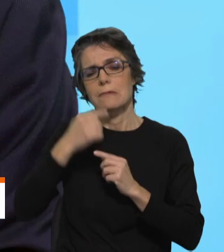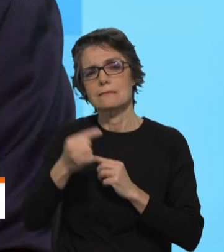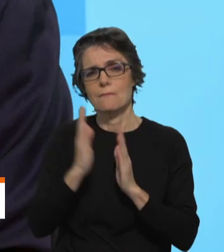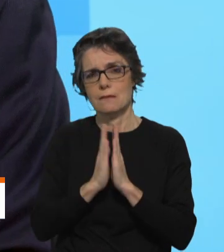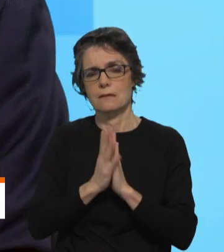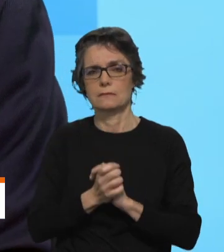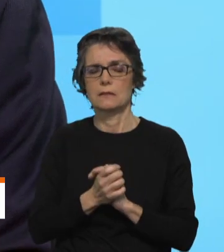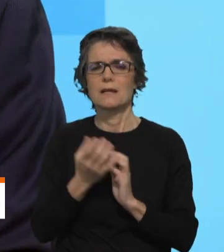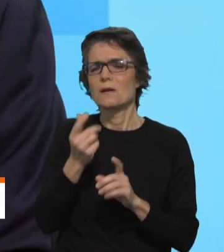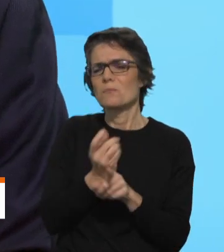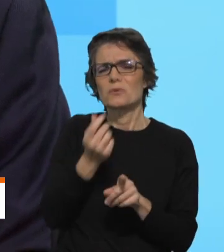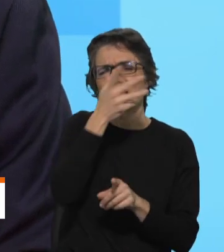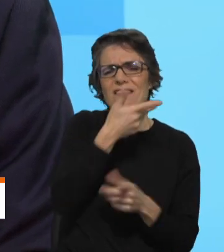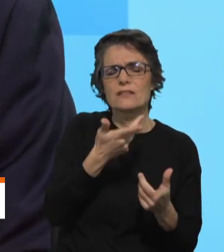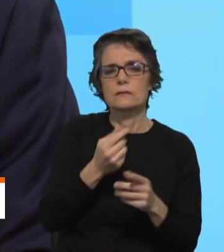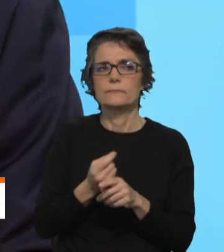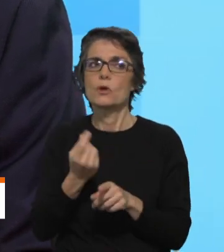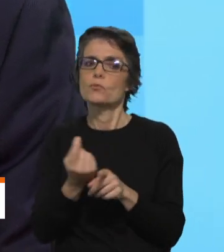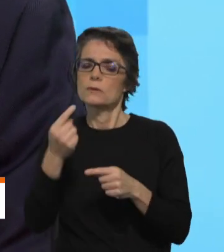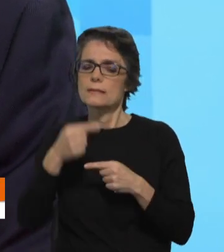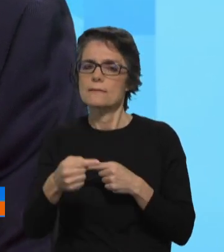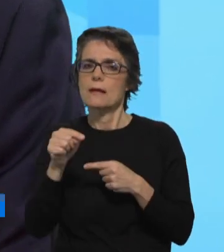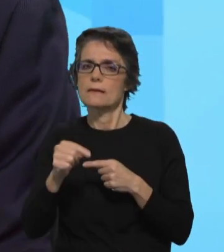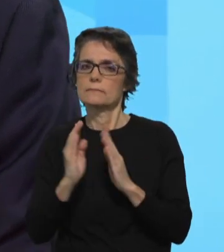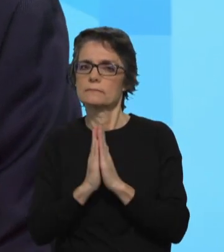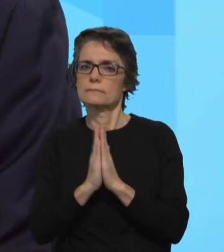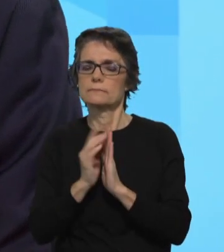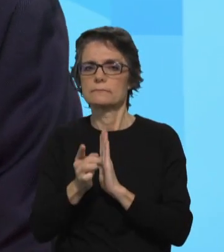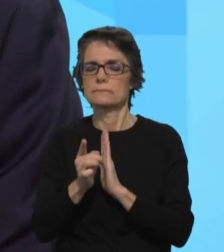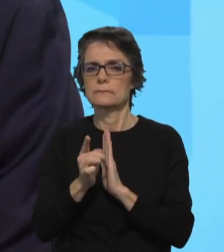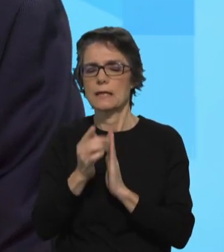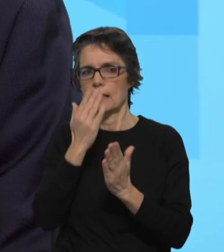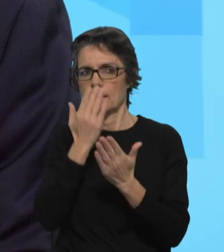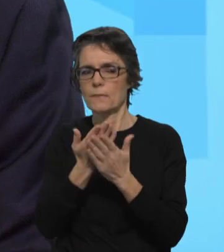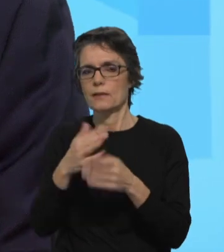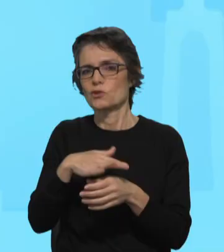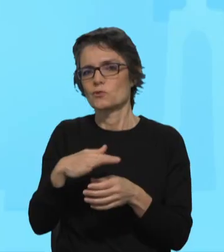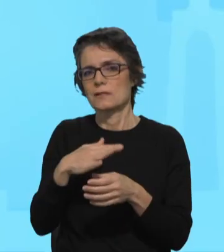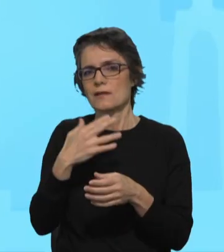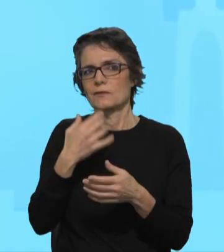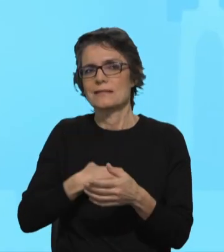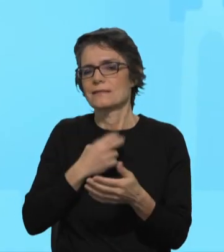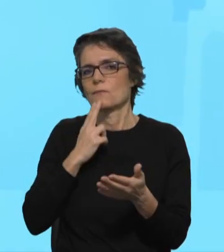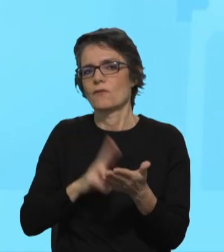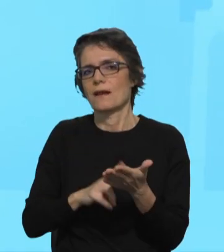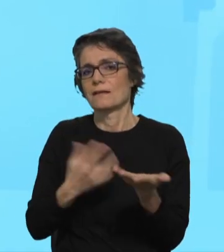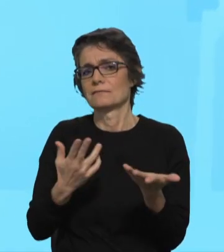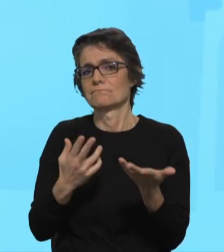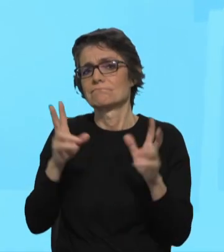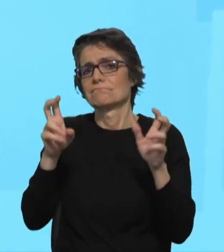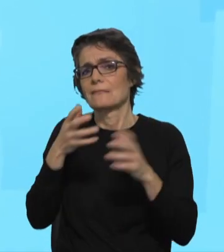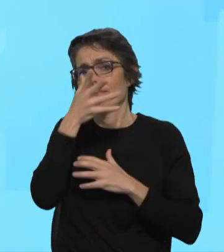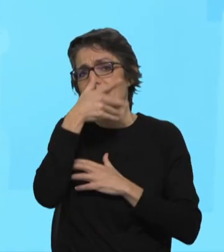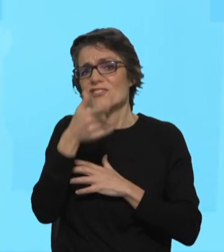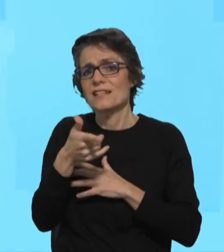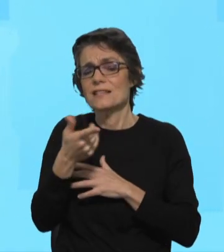a Semana Santa é uma semana marcada pela realidade. E, de facto, a tristeza é um